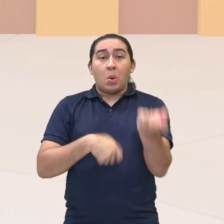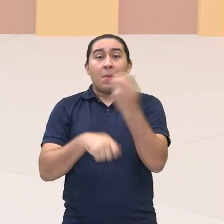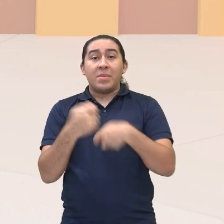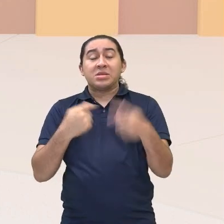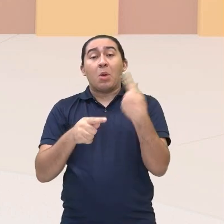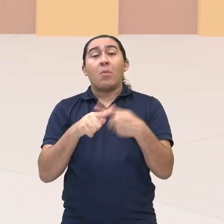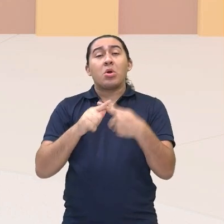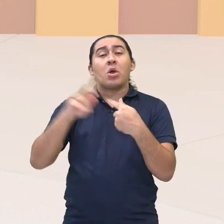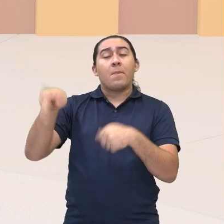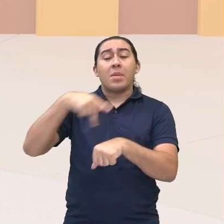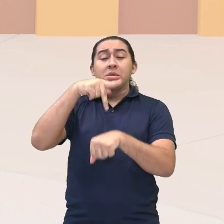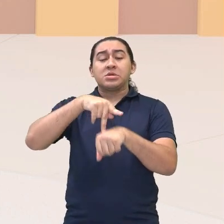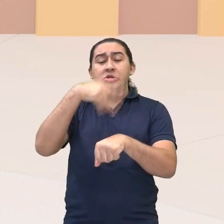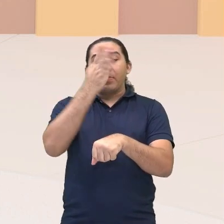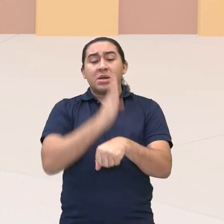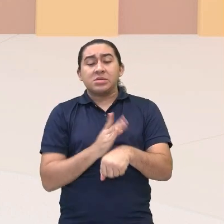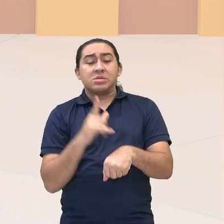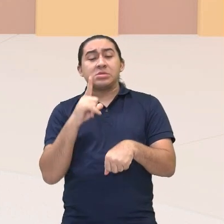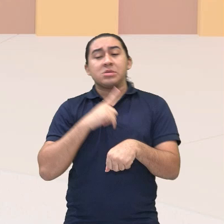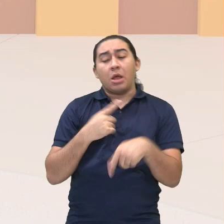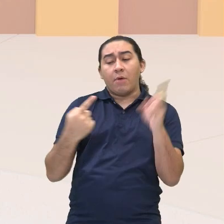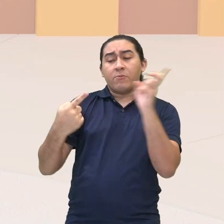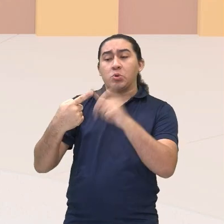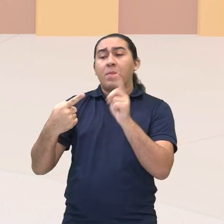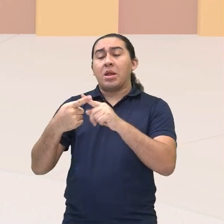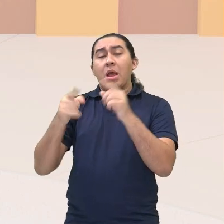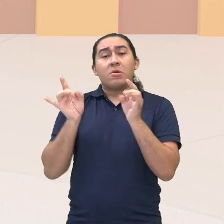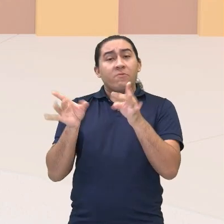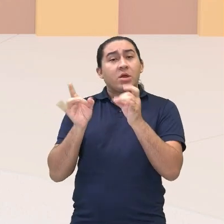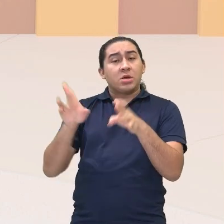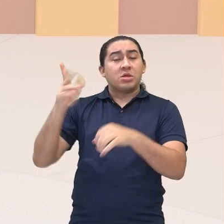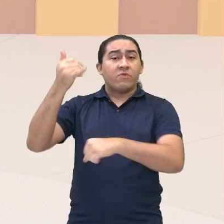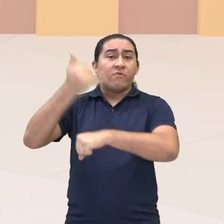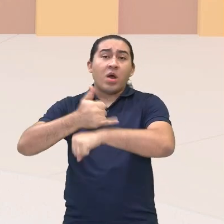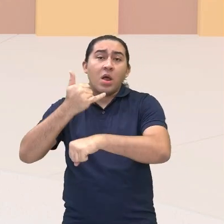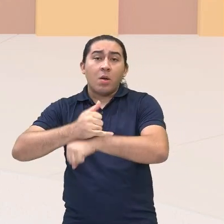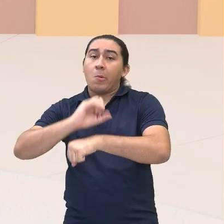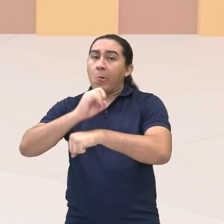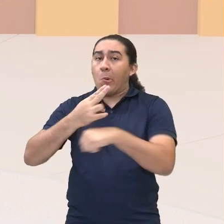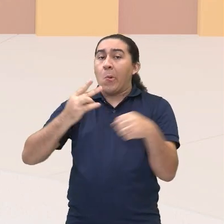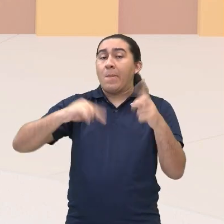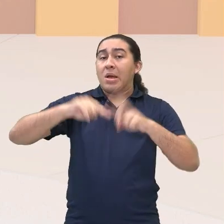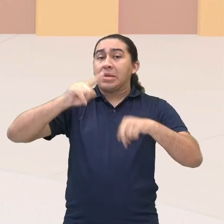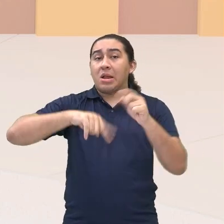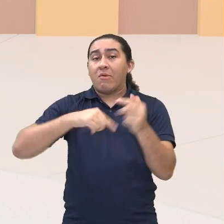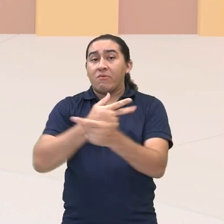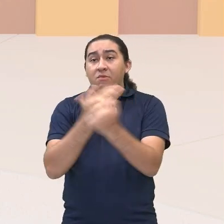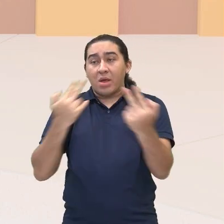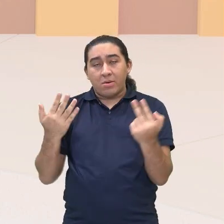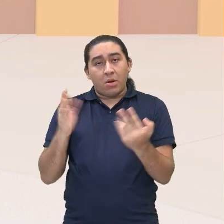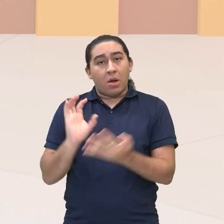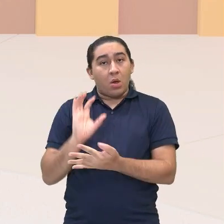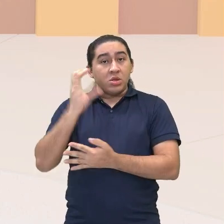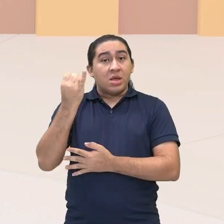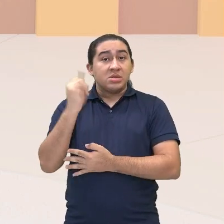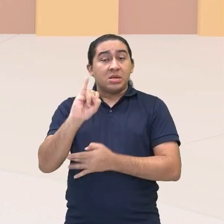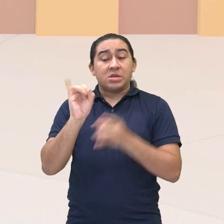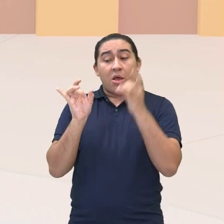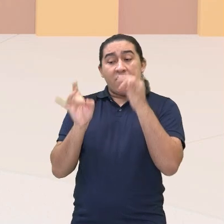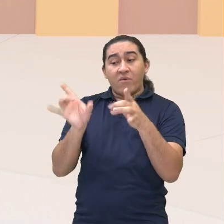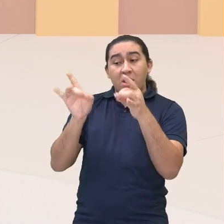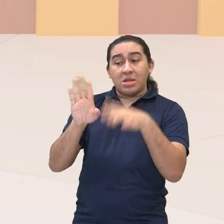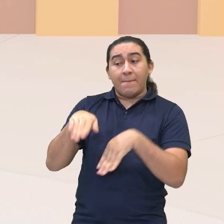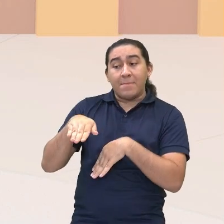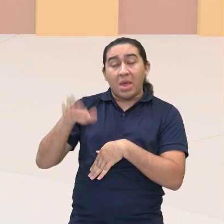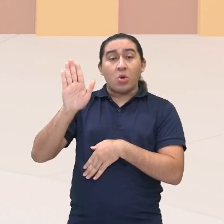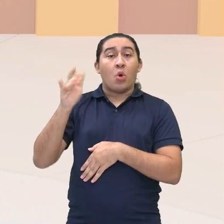um superávit em vendas de ferro ou de outra matéria-prima. Então, isso ocorre quando as exportações elas são